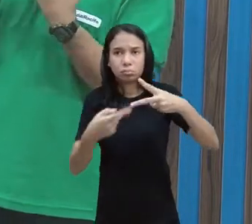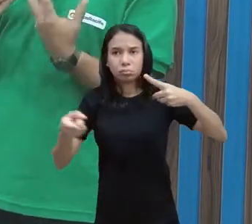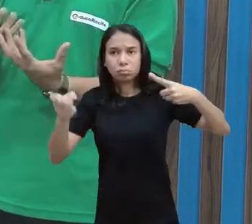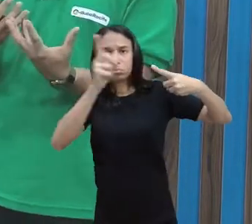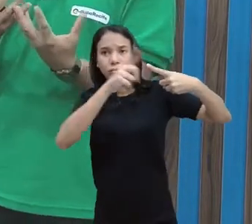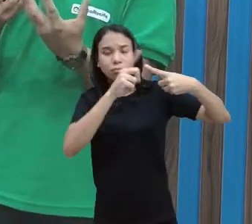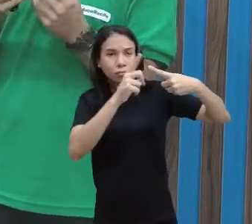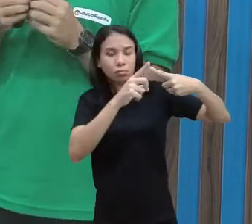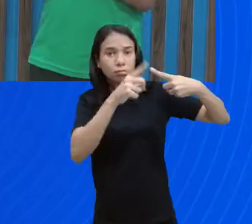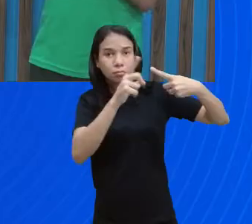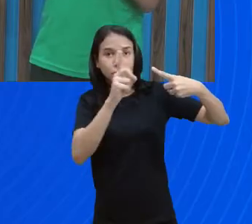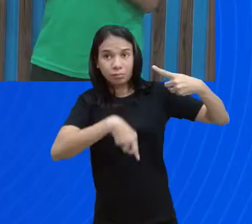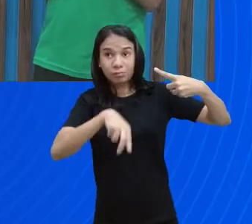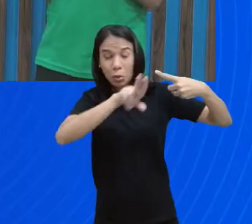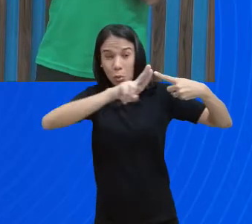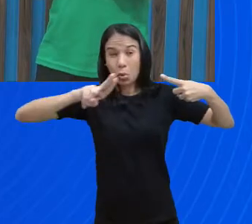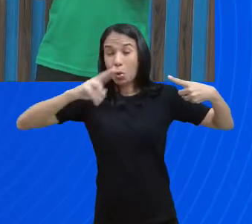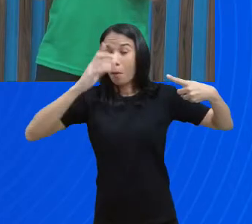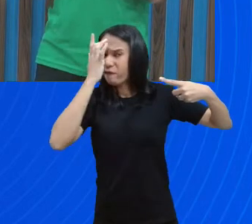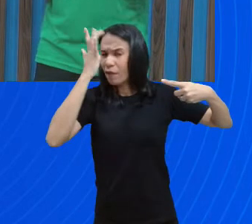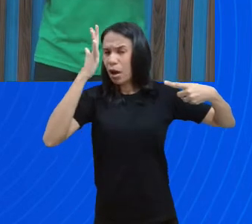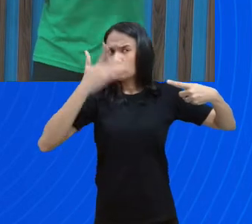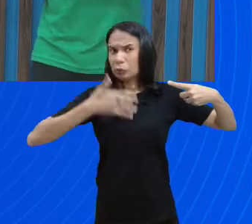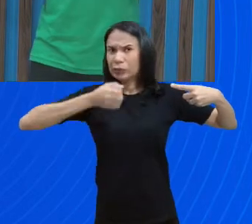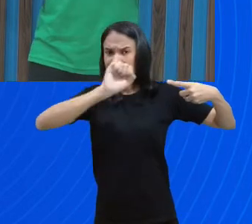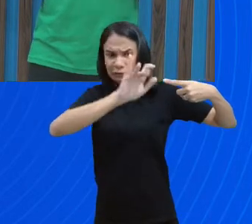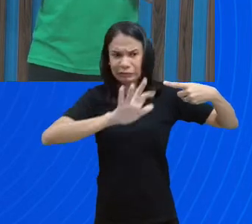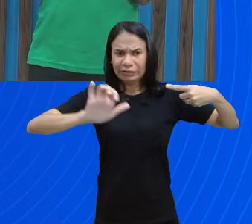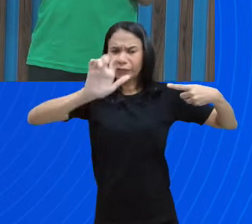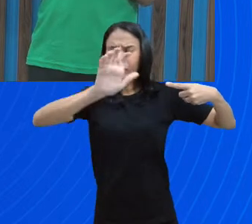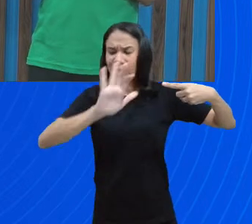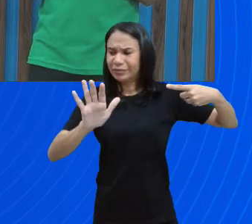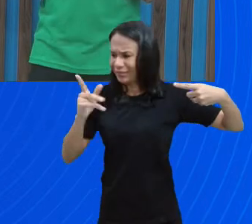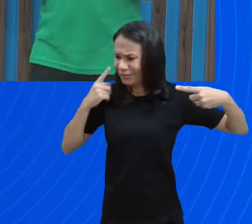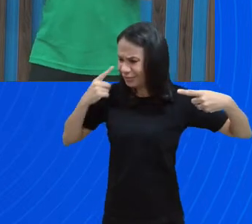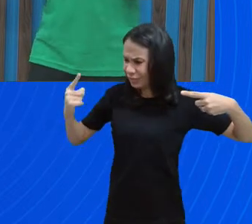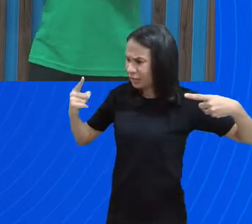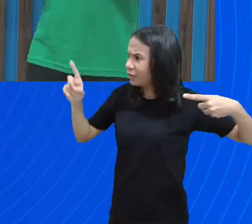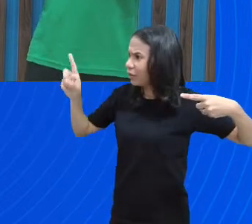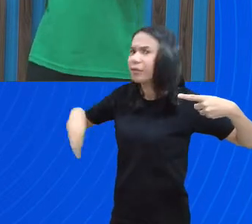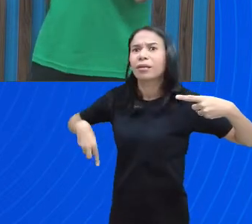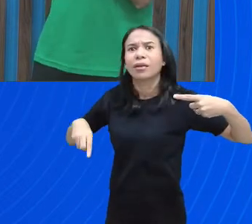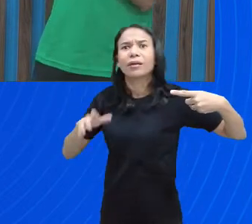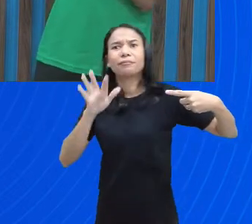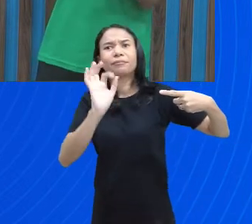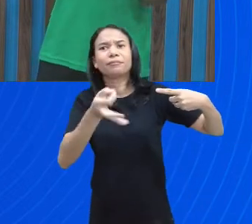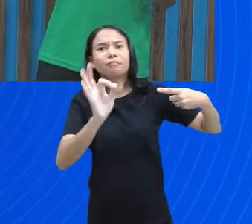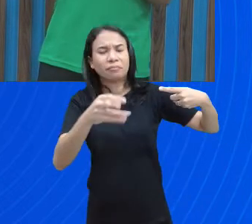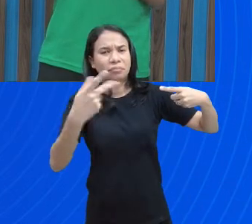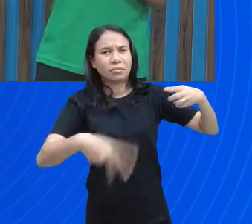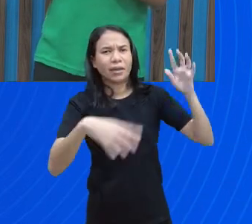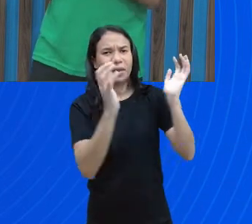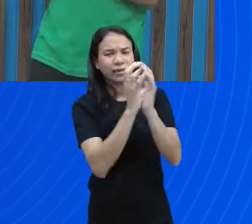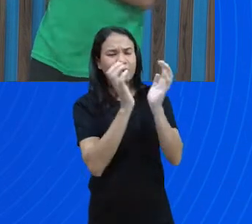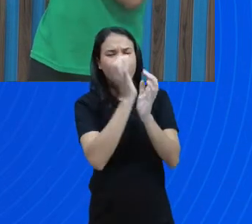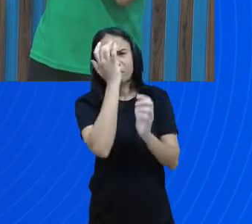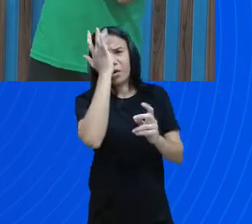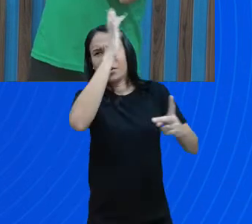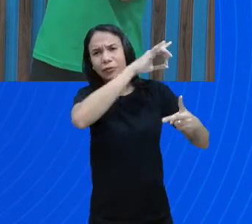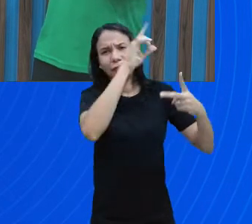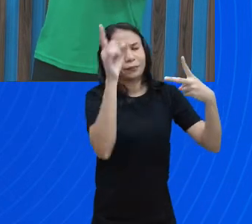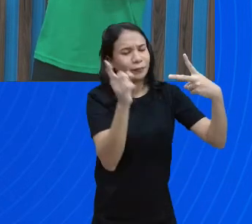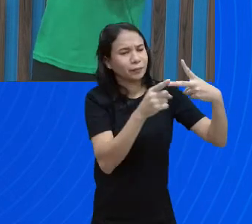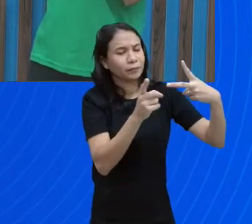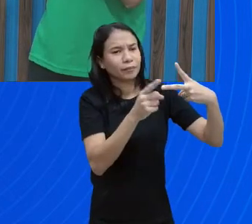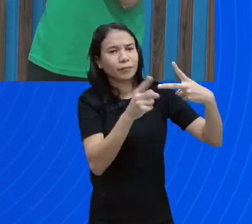Friedrich Hatzel, esse nome bem fácil de falar, né? Você encontra todo lugar aqui um Friedrich, né? Aqui em Recife, é fácil de encontrar.